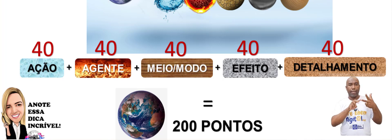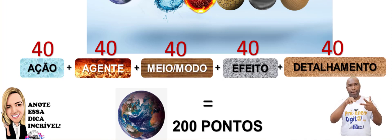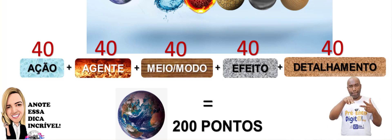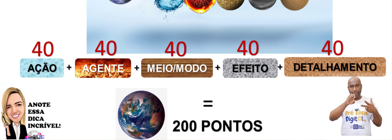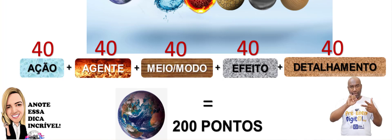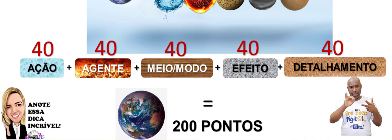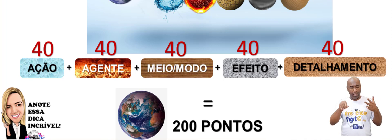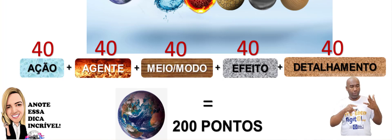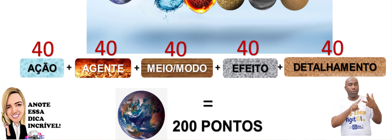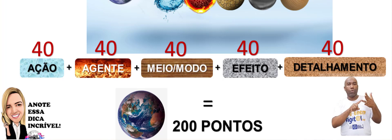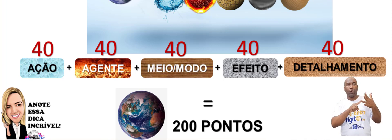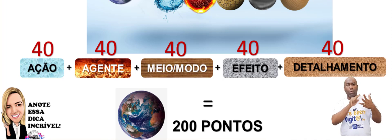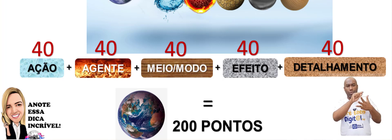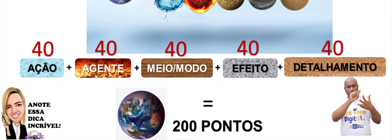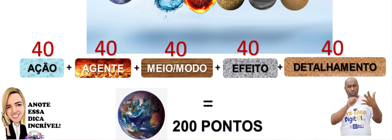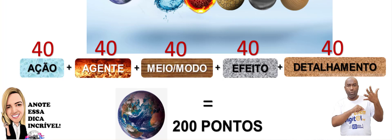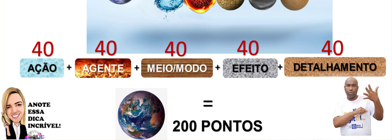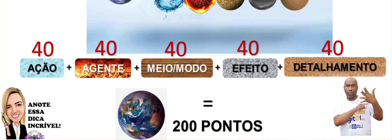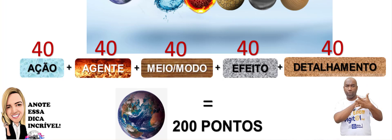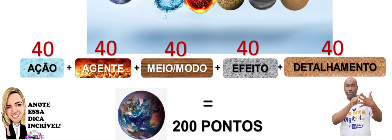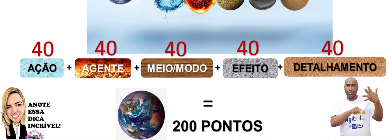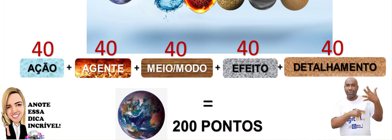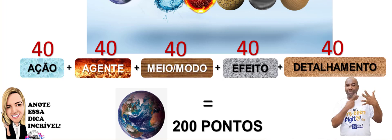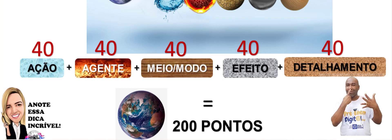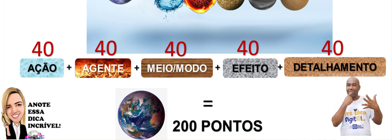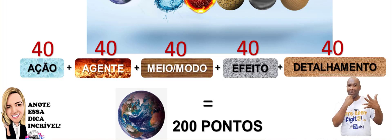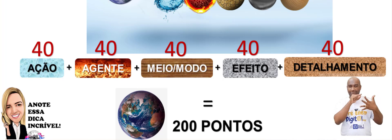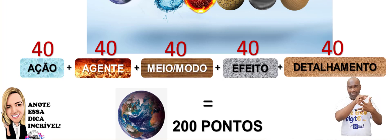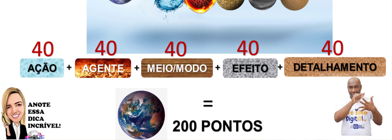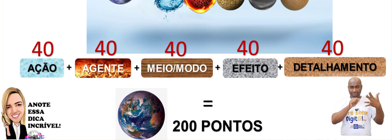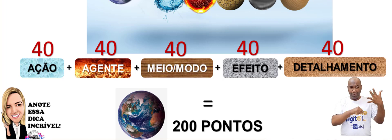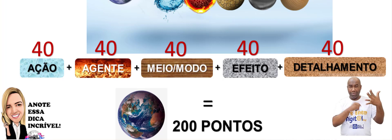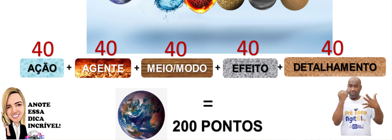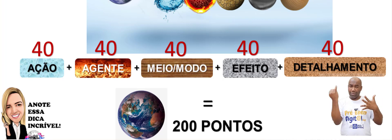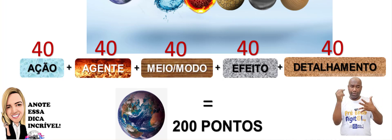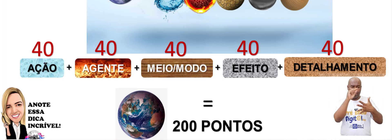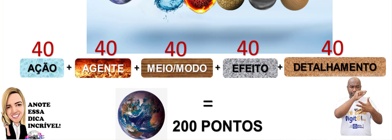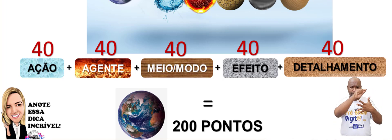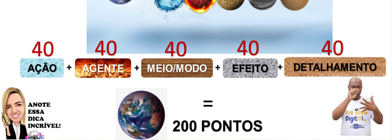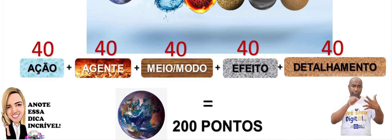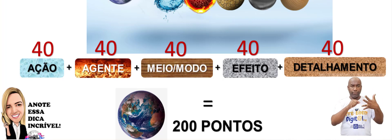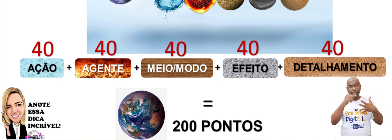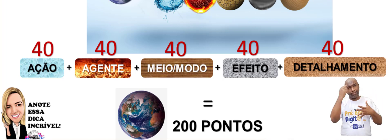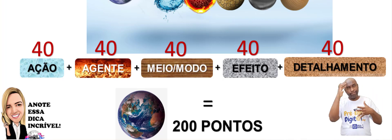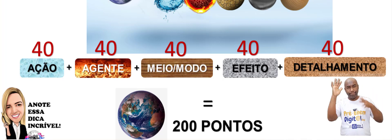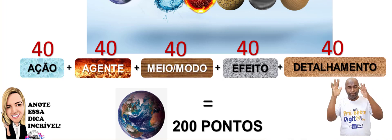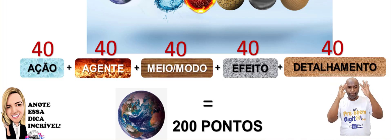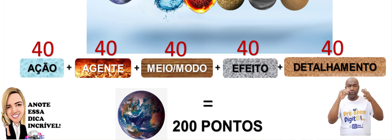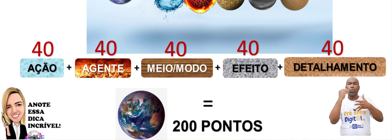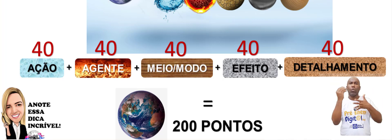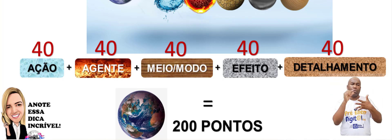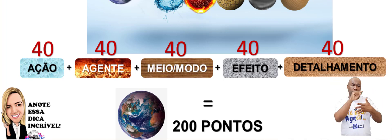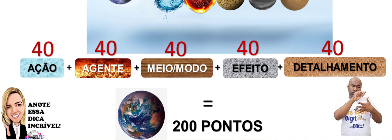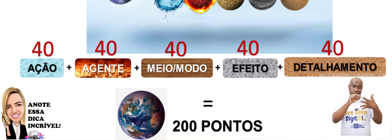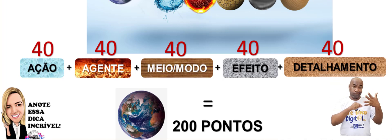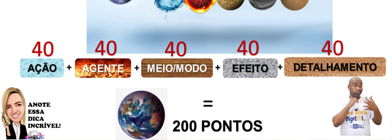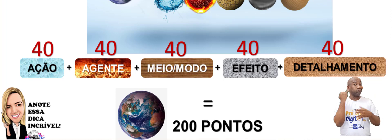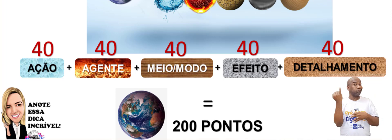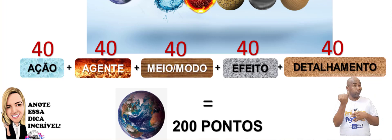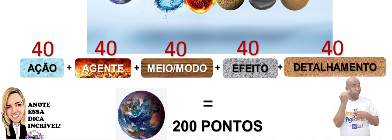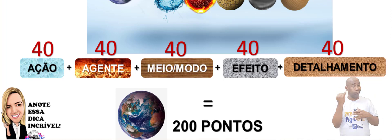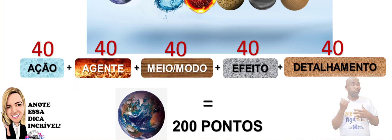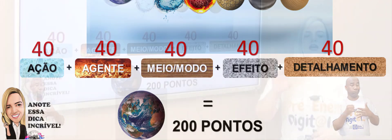e detalhamento. Cada um deles, como eu coloquei de vermelhinho em cima, tem exatamente o mesmo peso. O que que isso quer